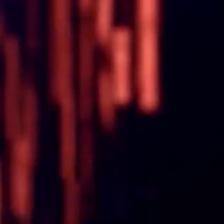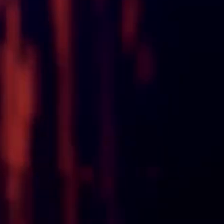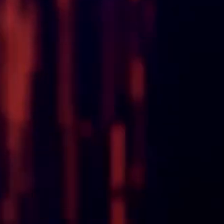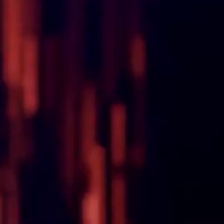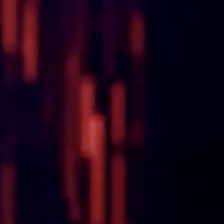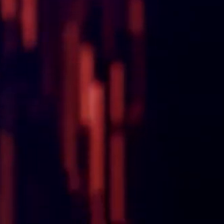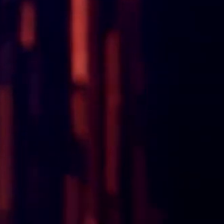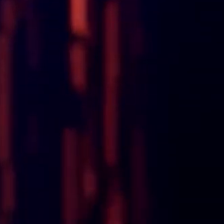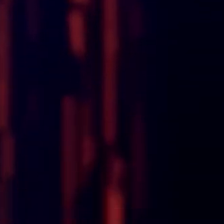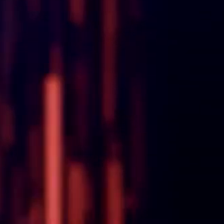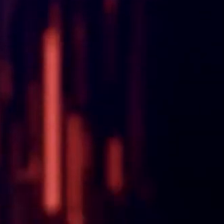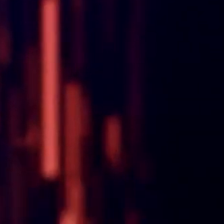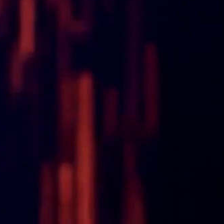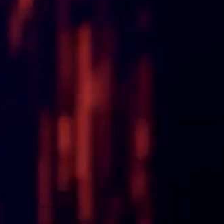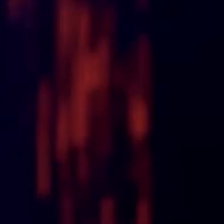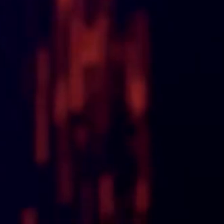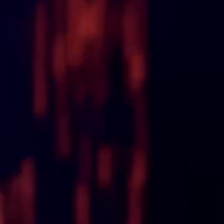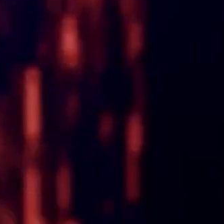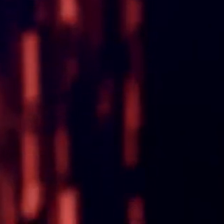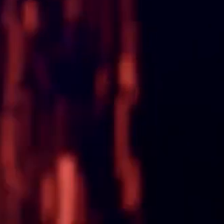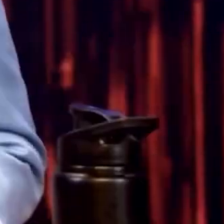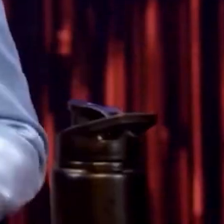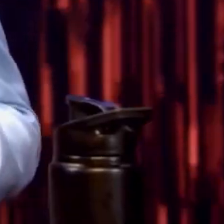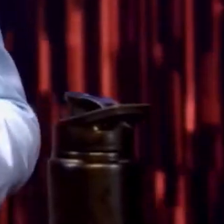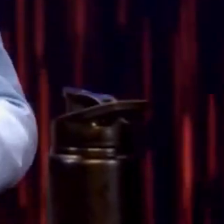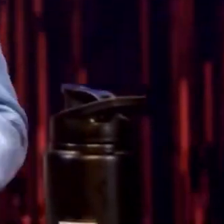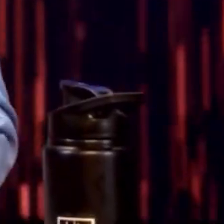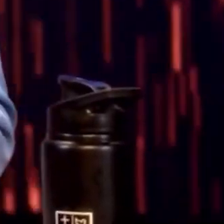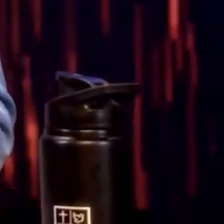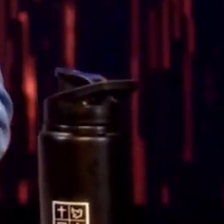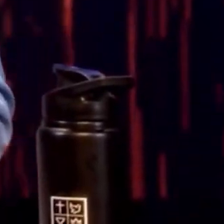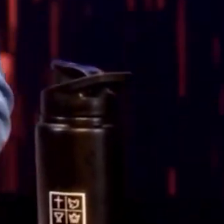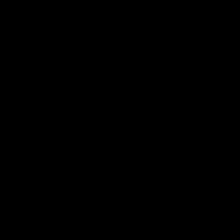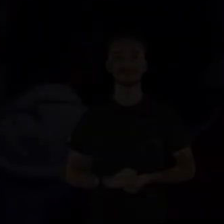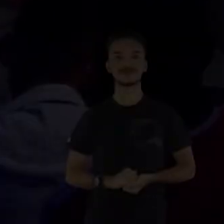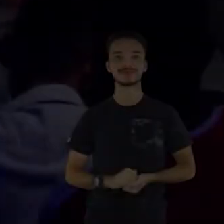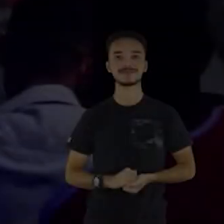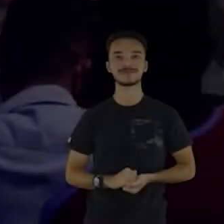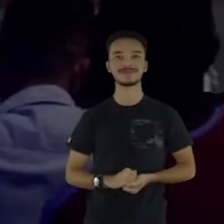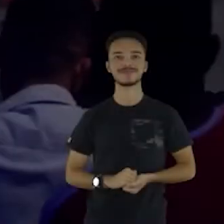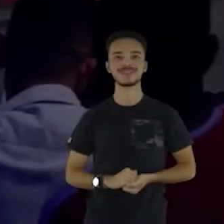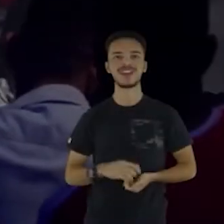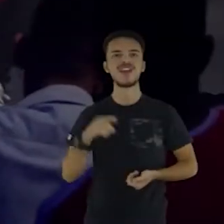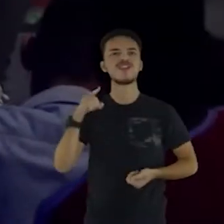e compartilhe com seus amados o nosso link. E não esqueça, deixe seu like.